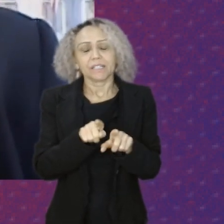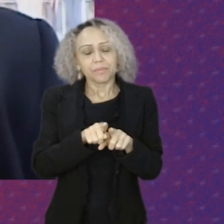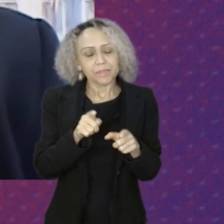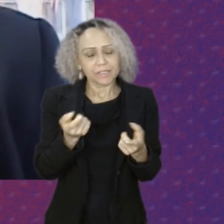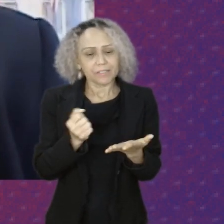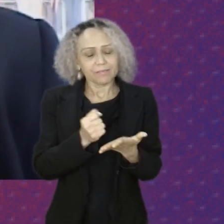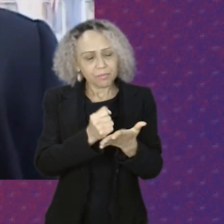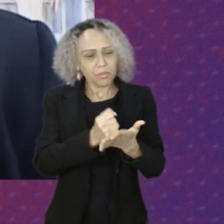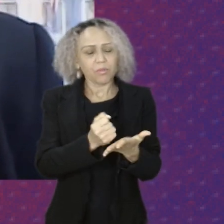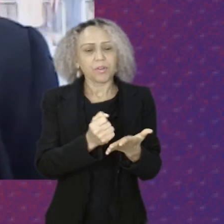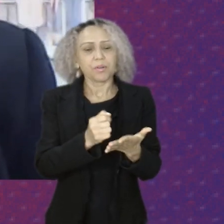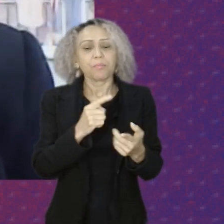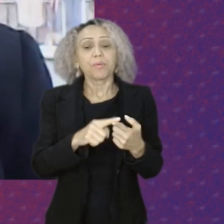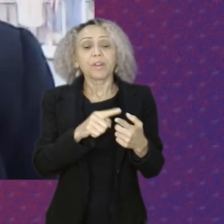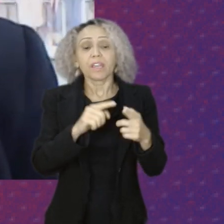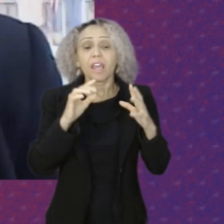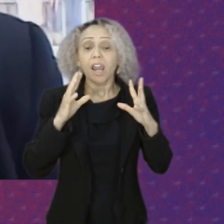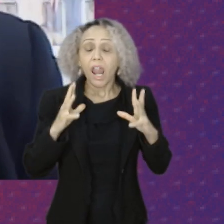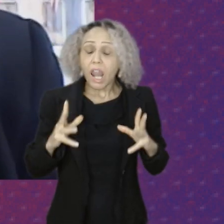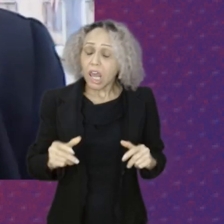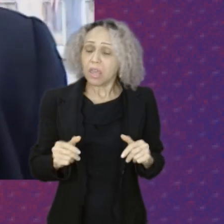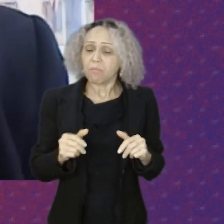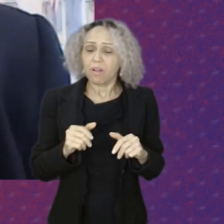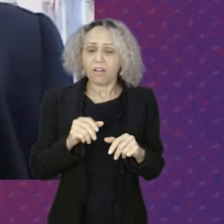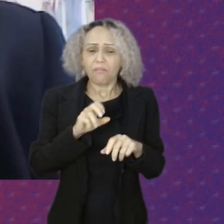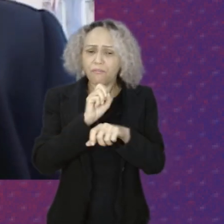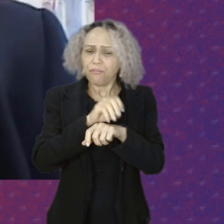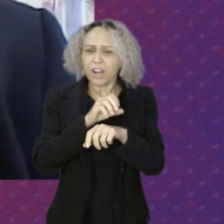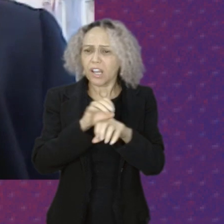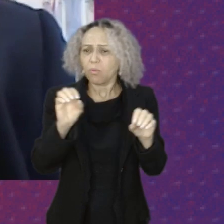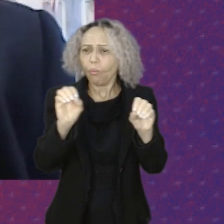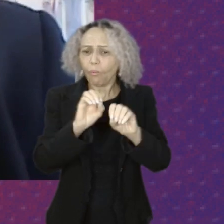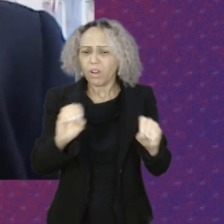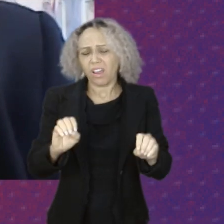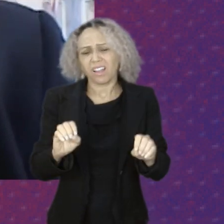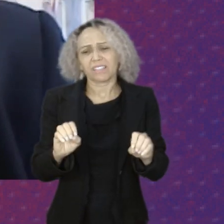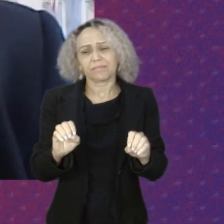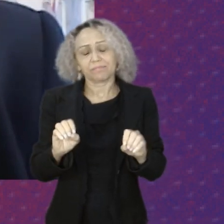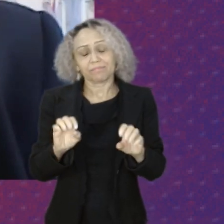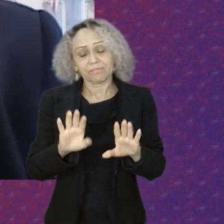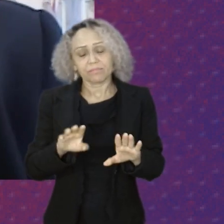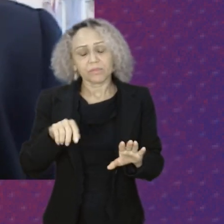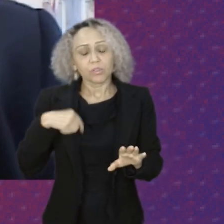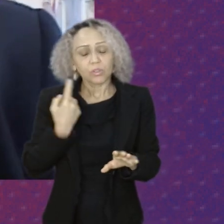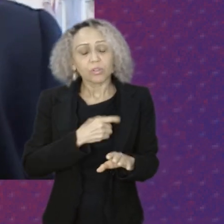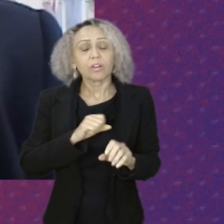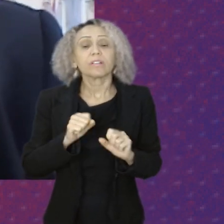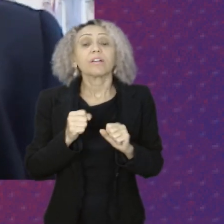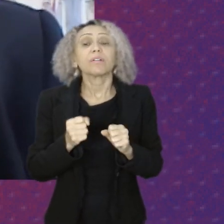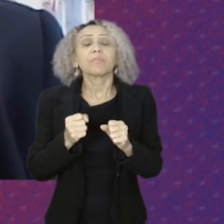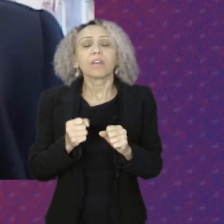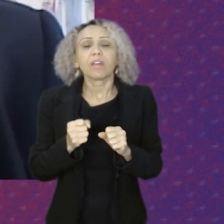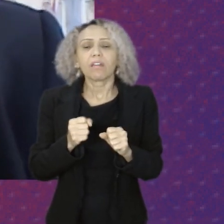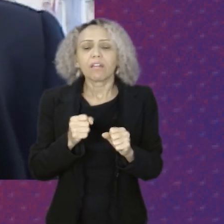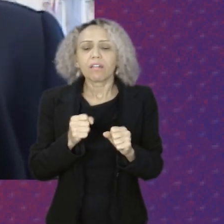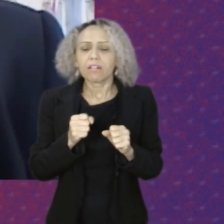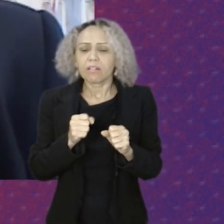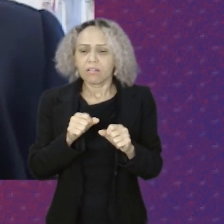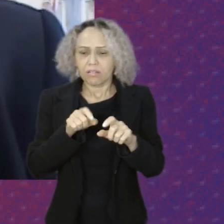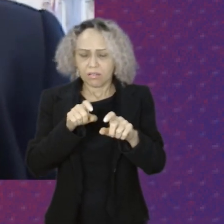sem o veneno. Então, diante disso, a gente defende o processo de reforma agrária no